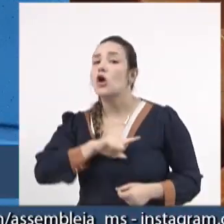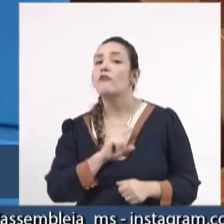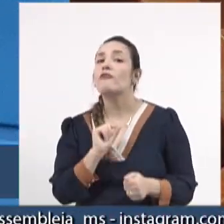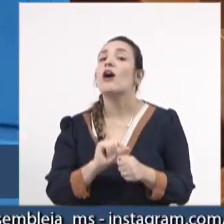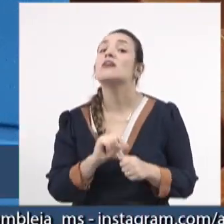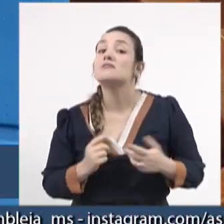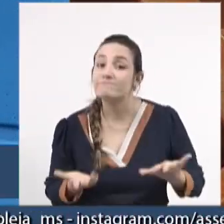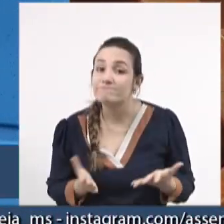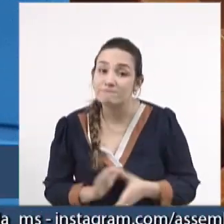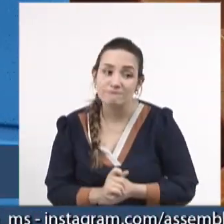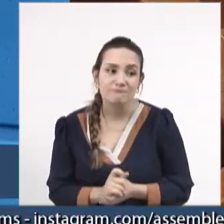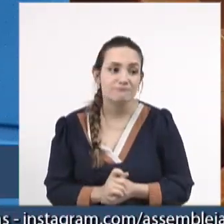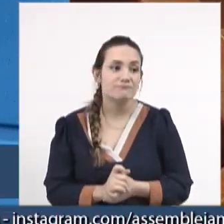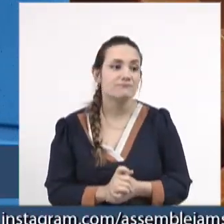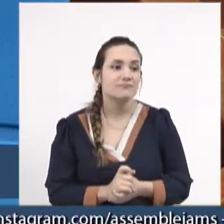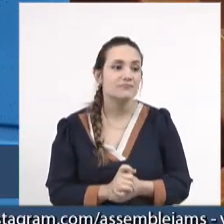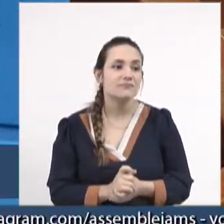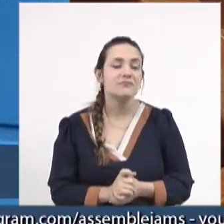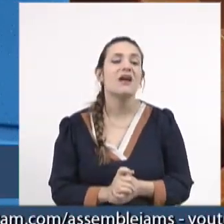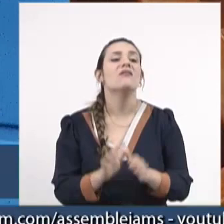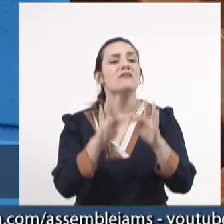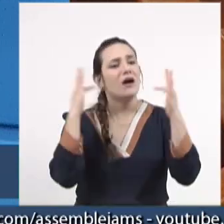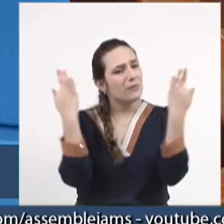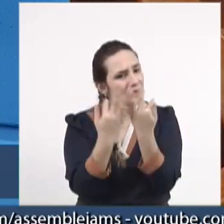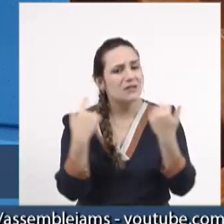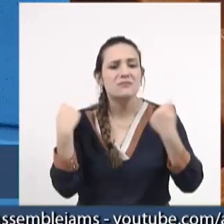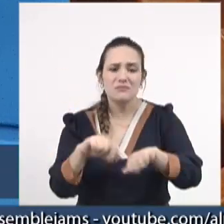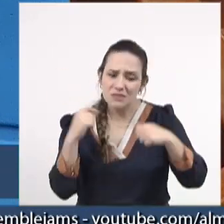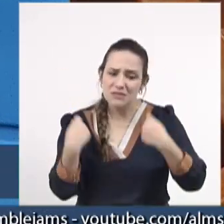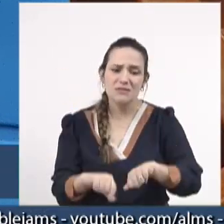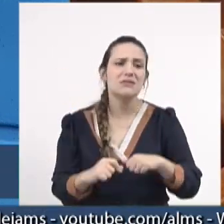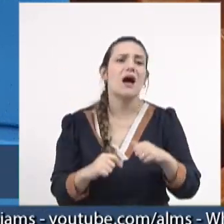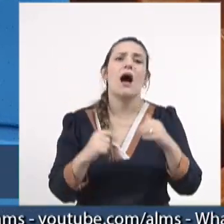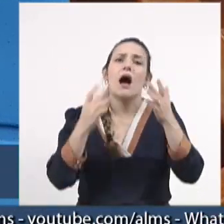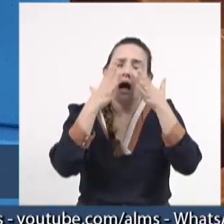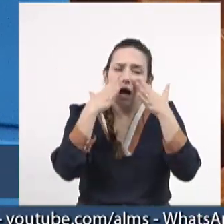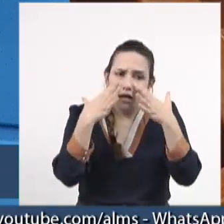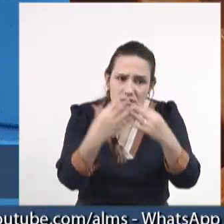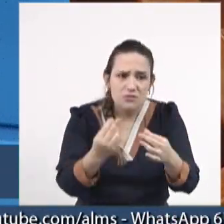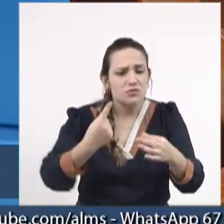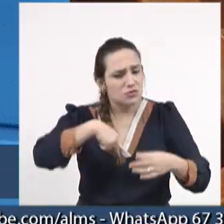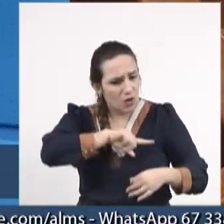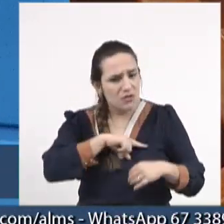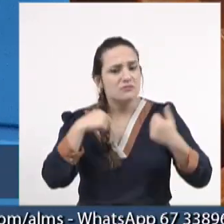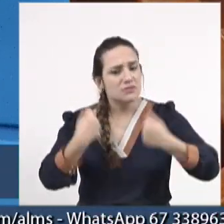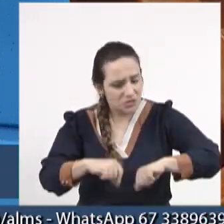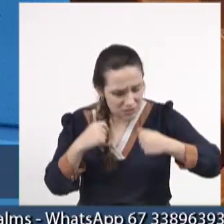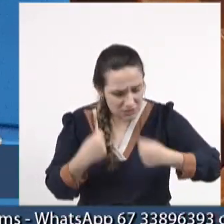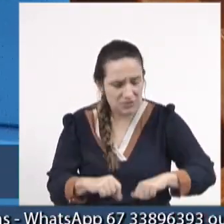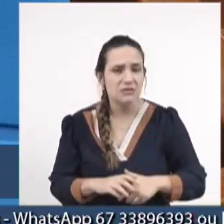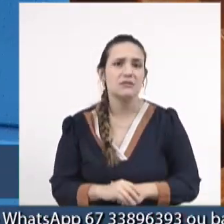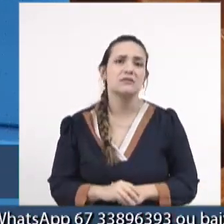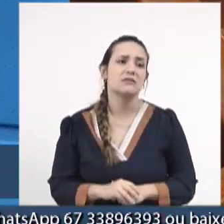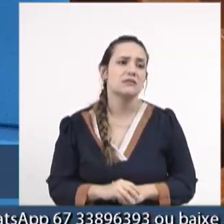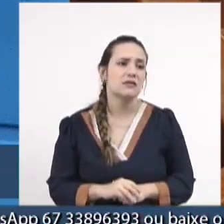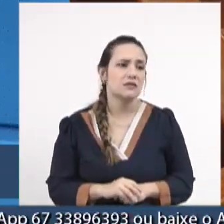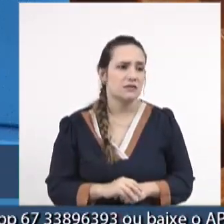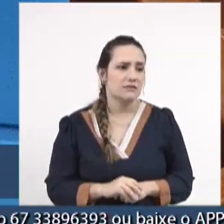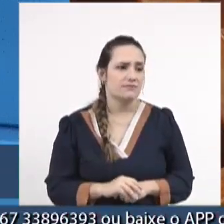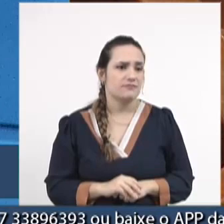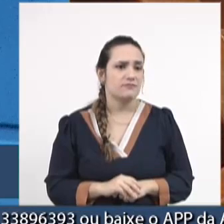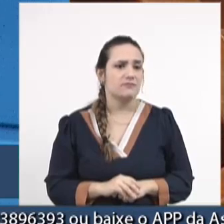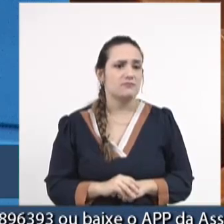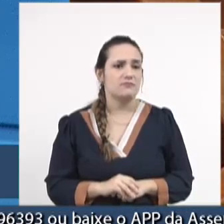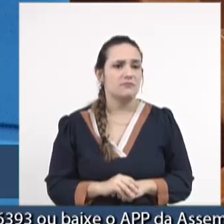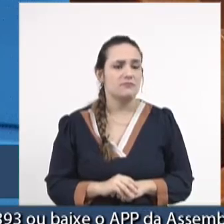isso? Né? A família precisa ser revitalizada, precisa ter atenção. Nós precisamos entrar nesse meio da sociedade